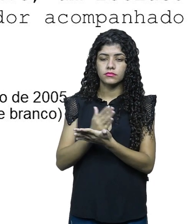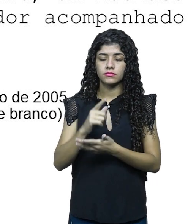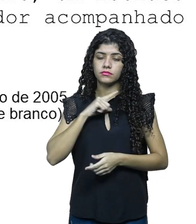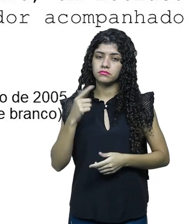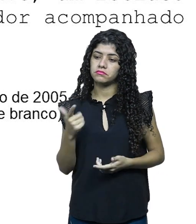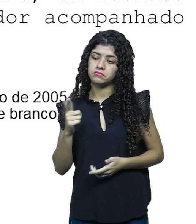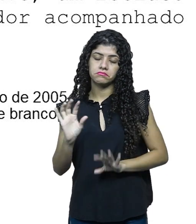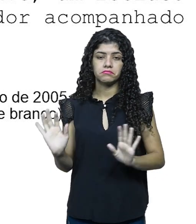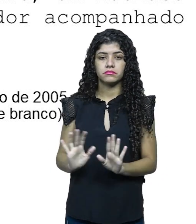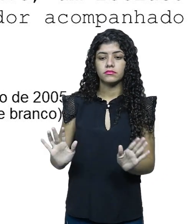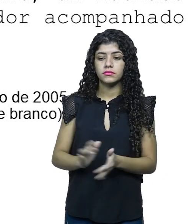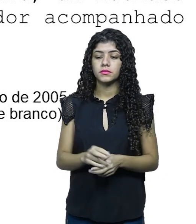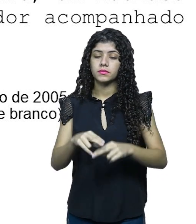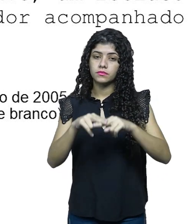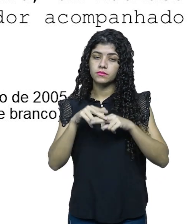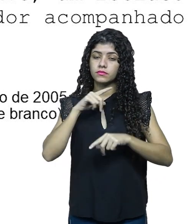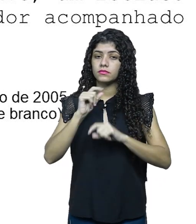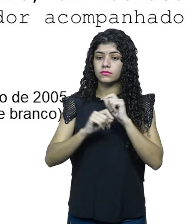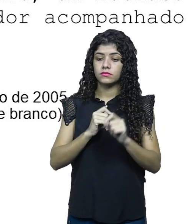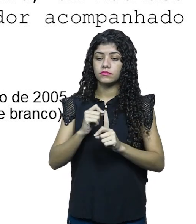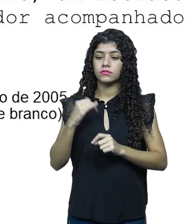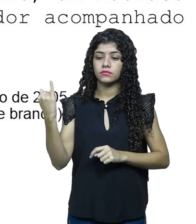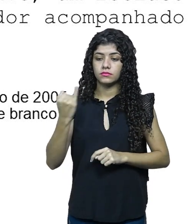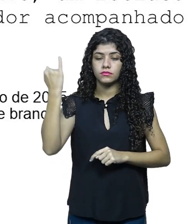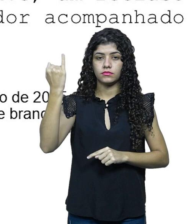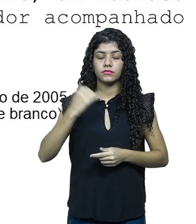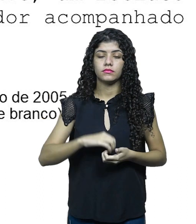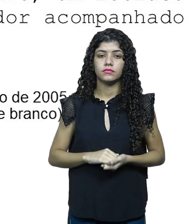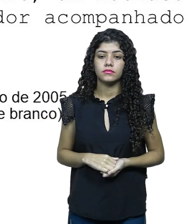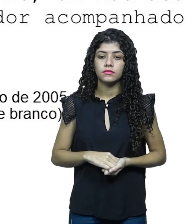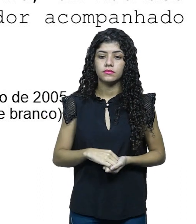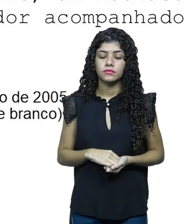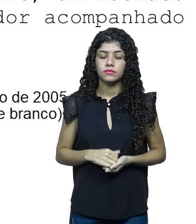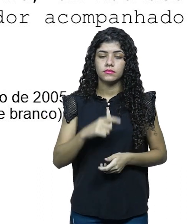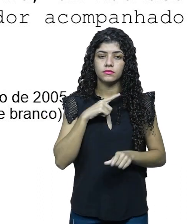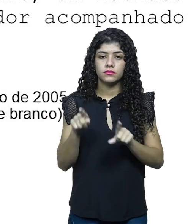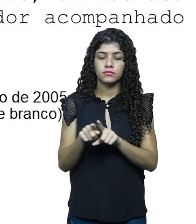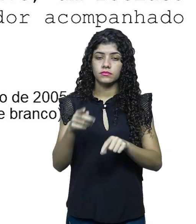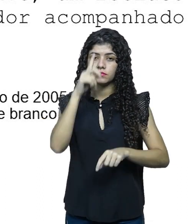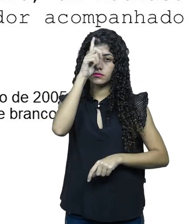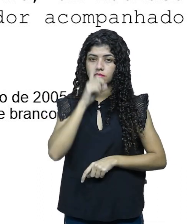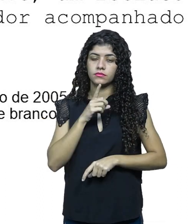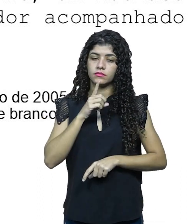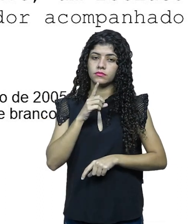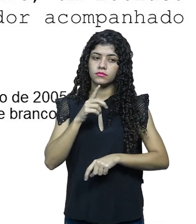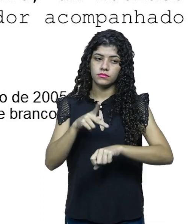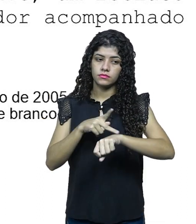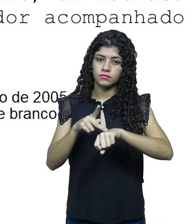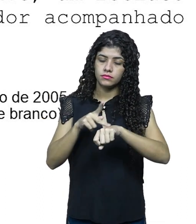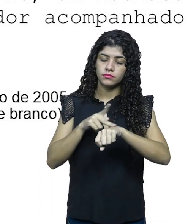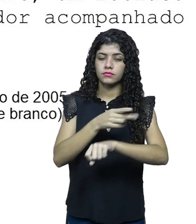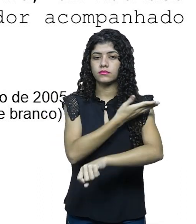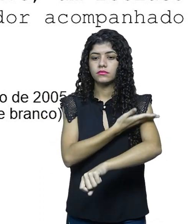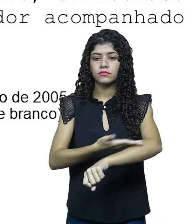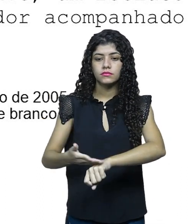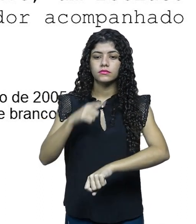ainda não. Então, por isso que o cabeçalho complementar ele é importante. Pode ser preto e branco também, pode vir entre